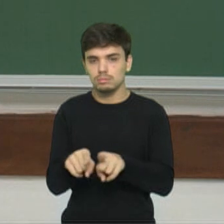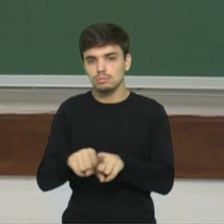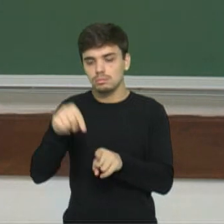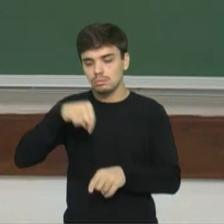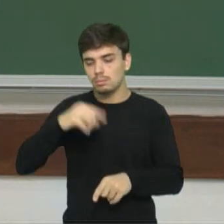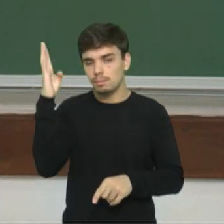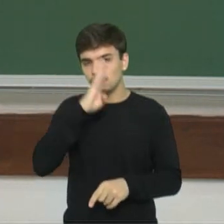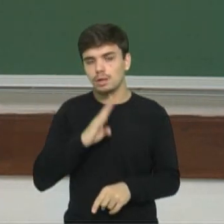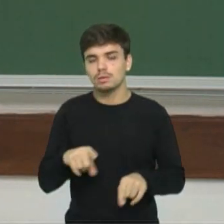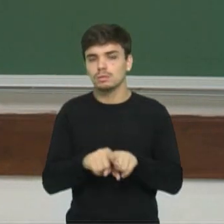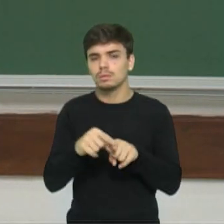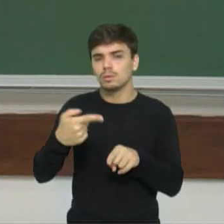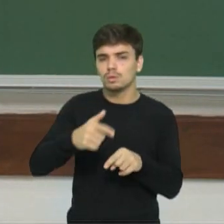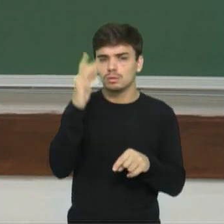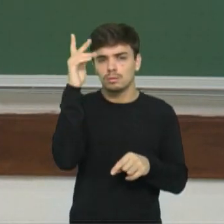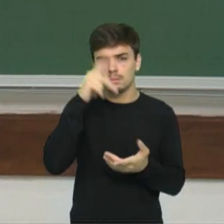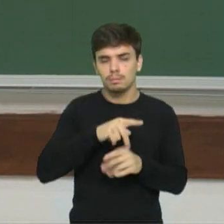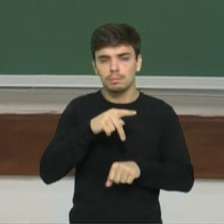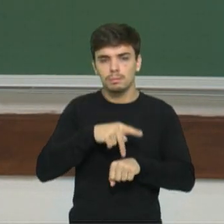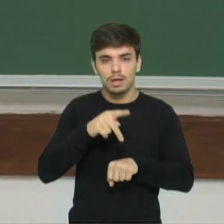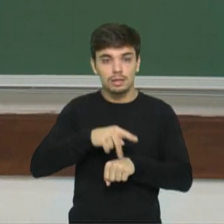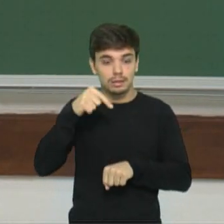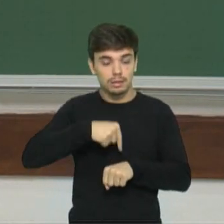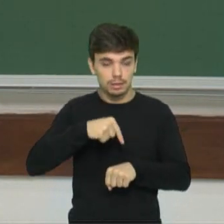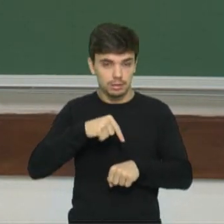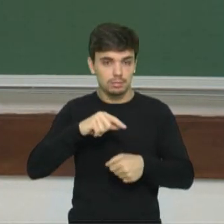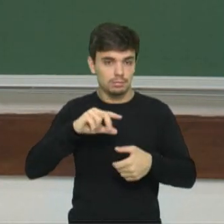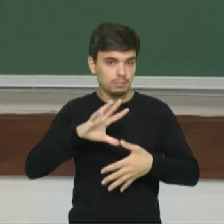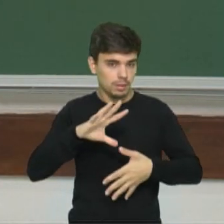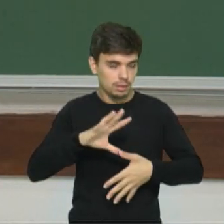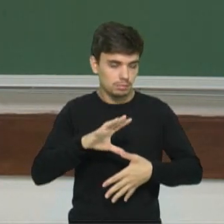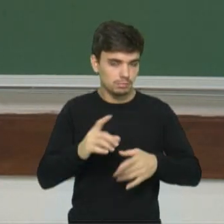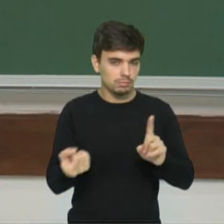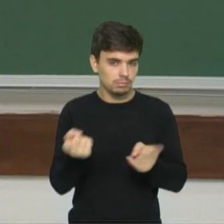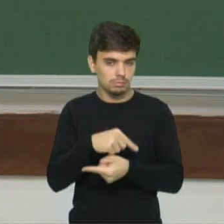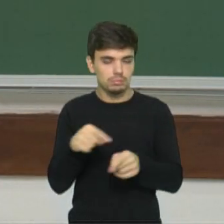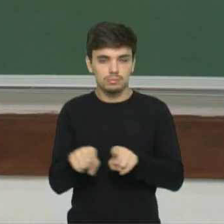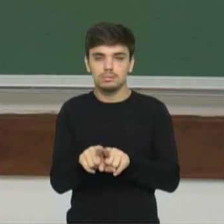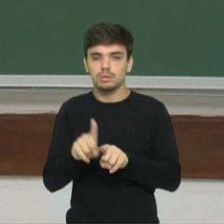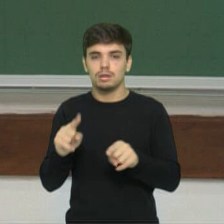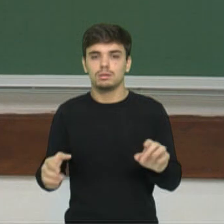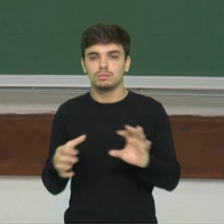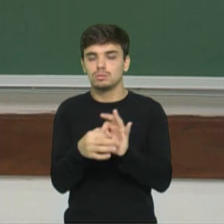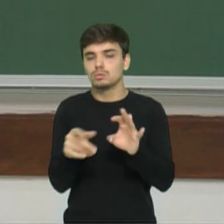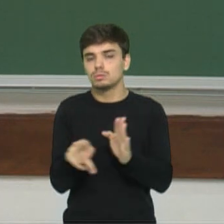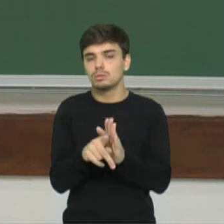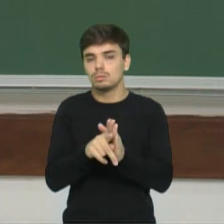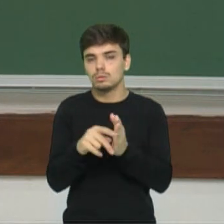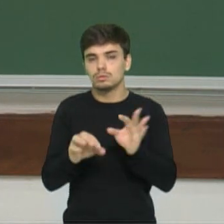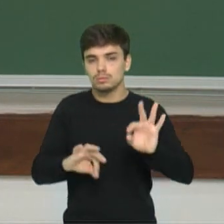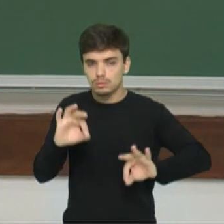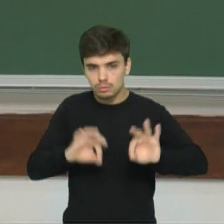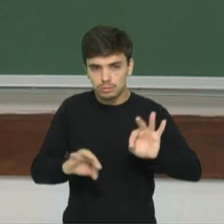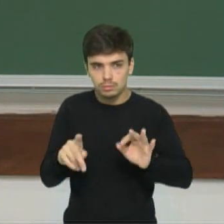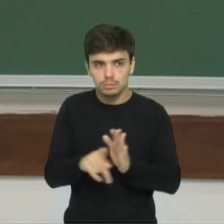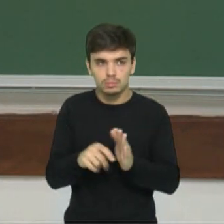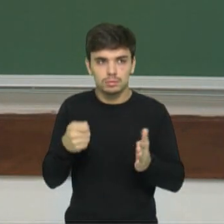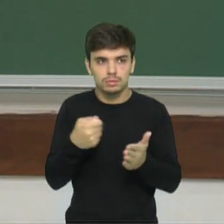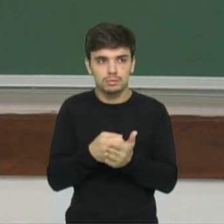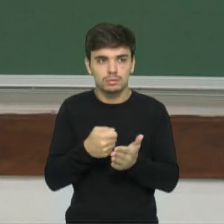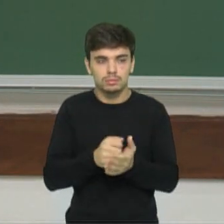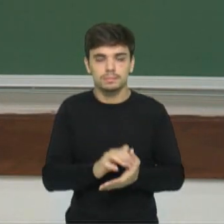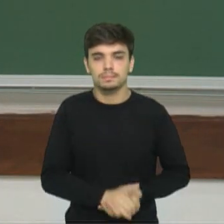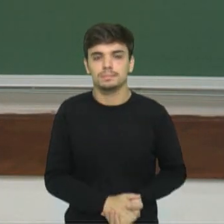no Brasil como em outros países aqui da América e vice-versa, né? Então foi essa operação conjunta coordenada entre essas ditaduras,